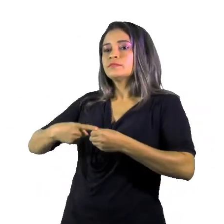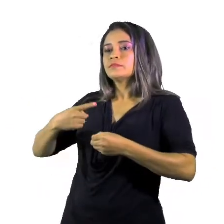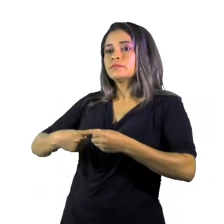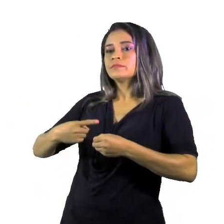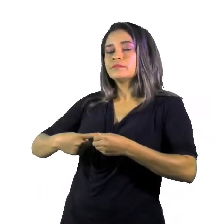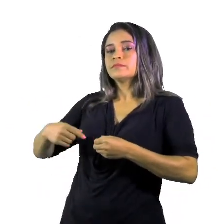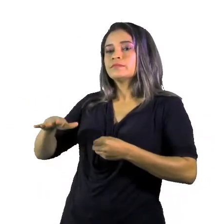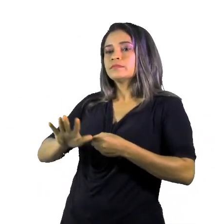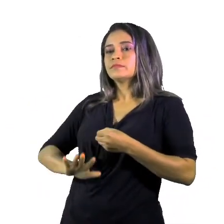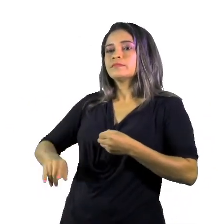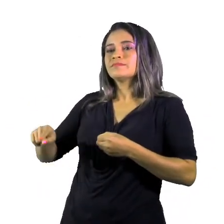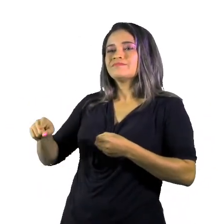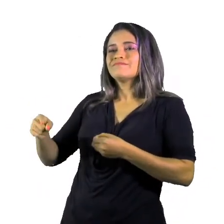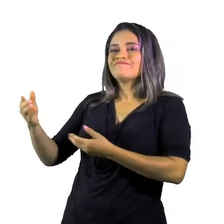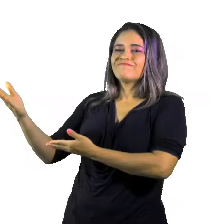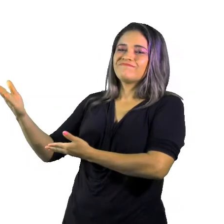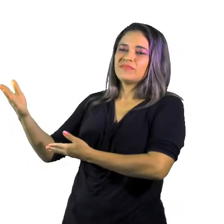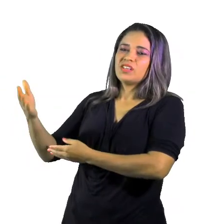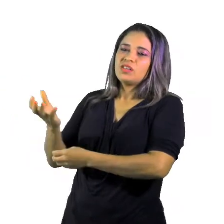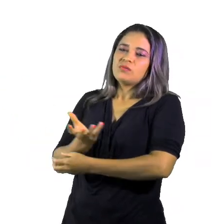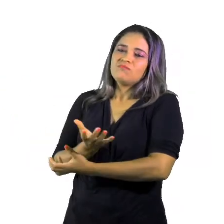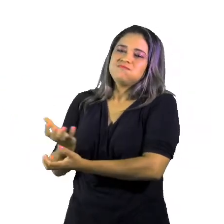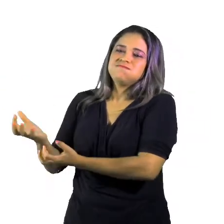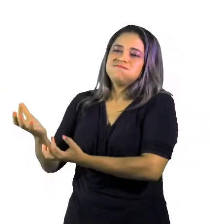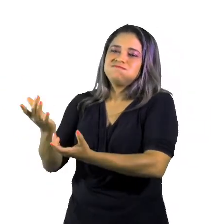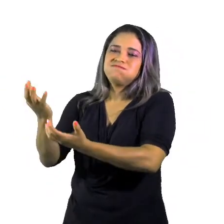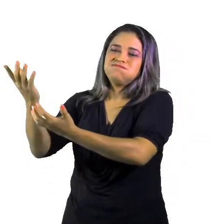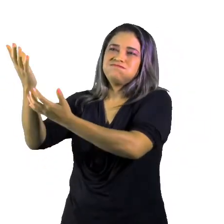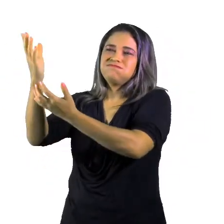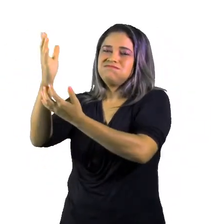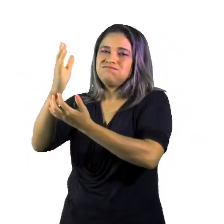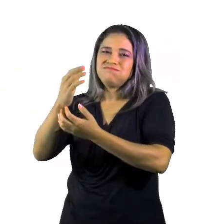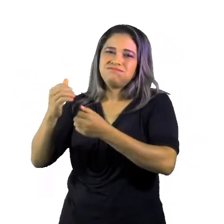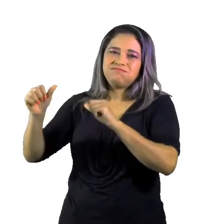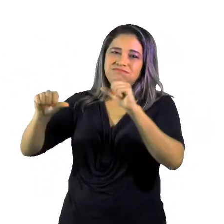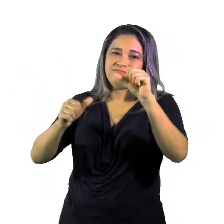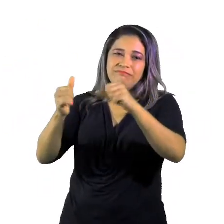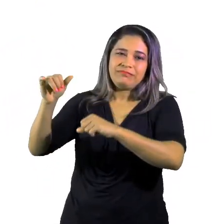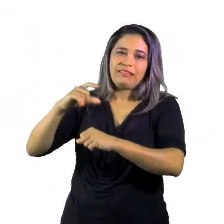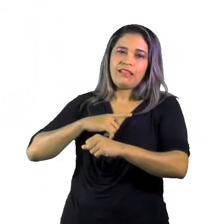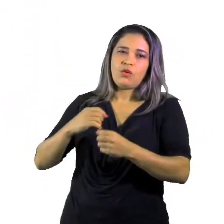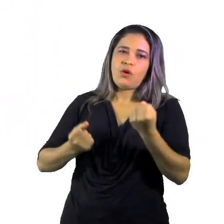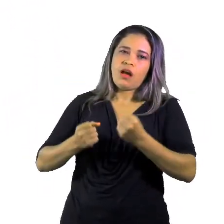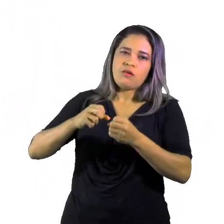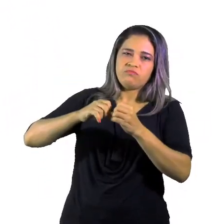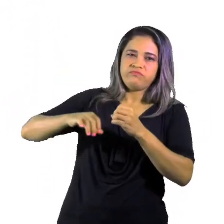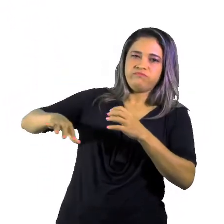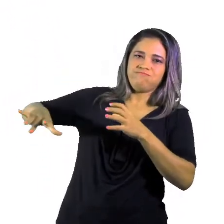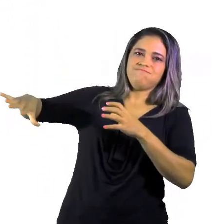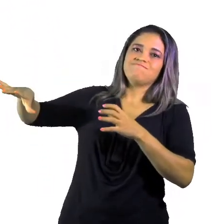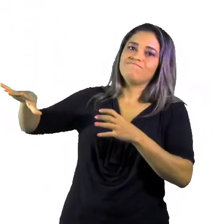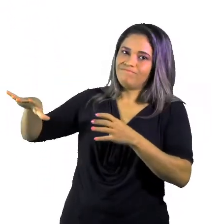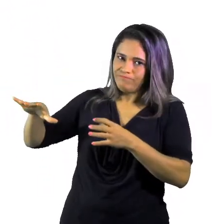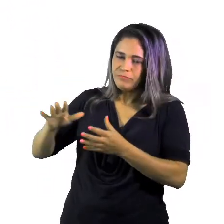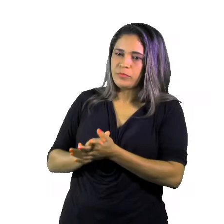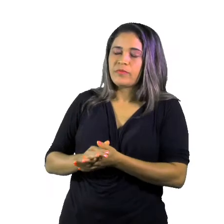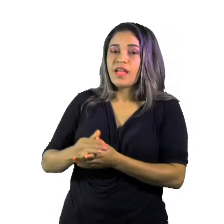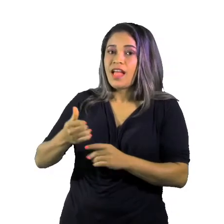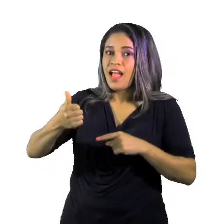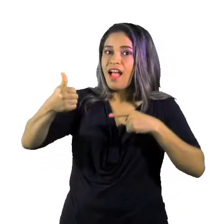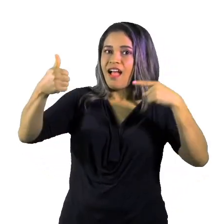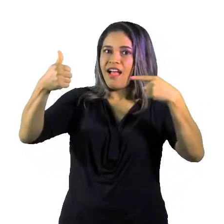observar gás poluente liberado pelos escapamentos dos carros. Vamos falar também sobre as vantagens